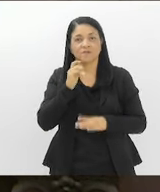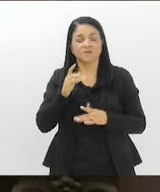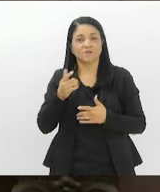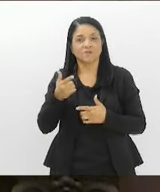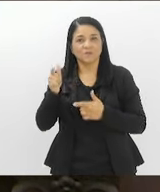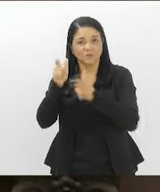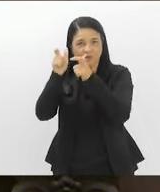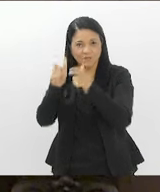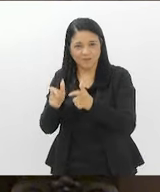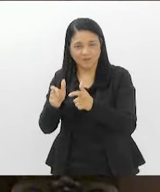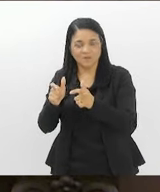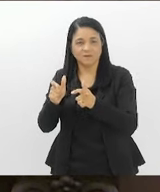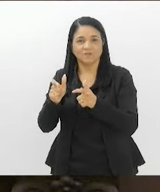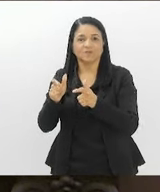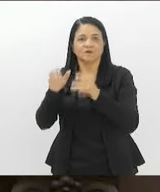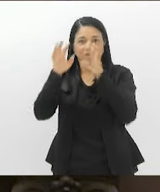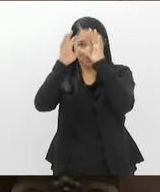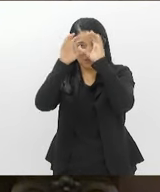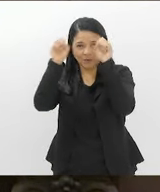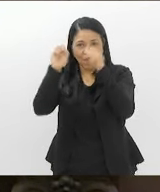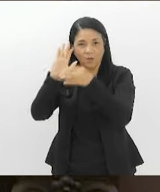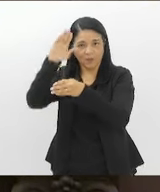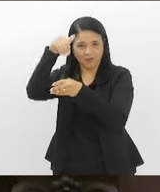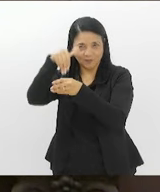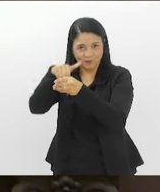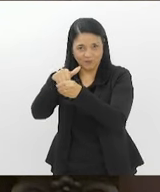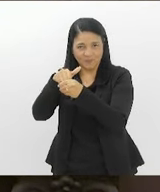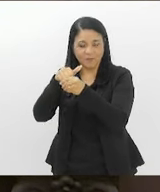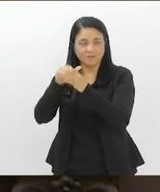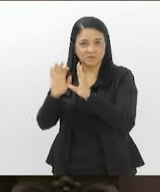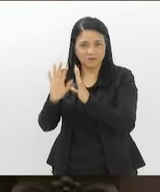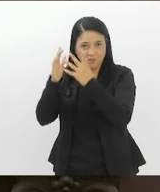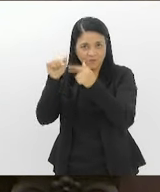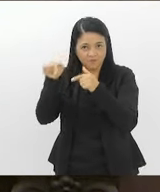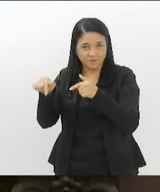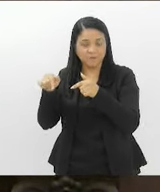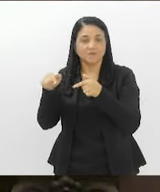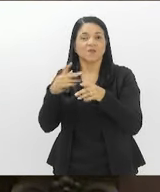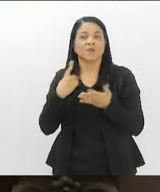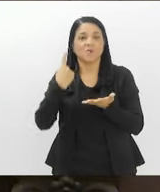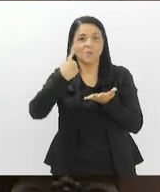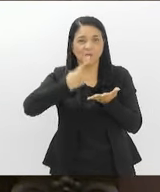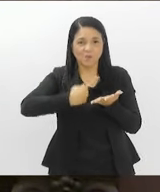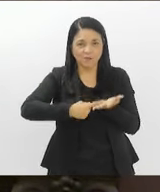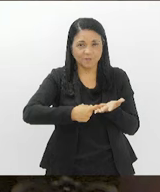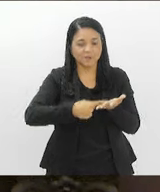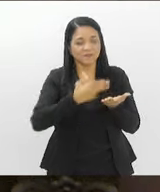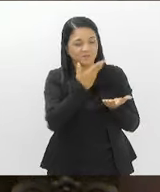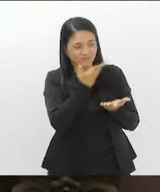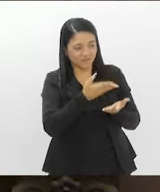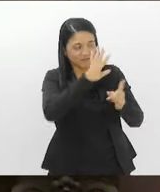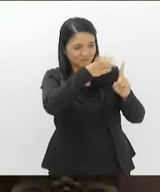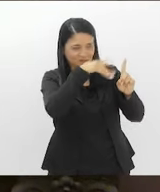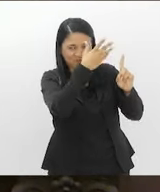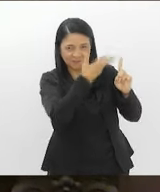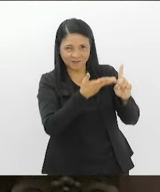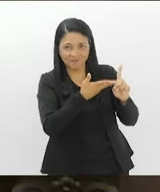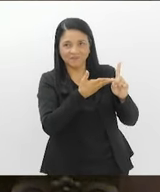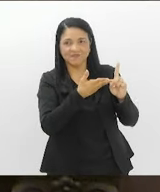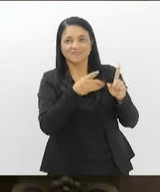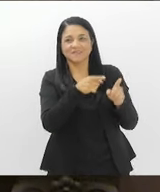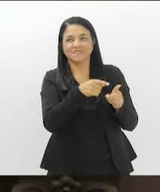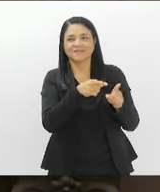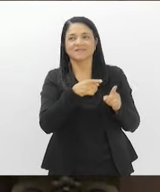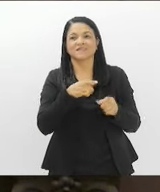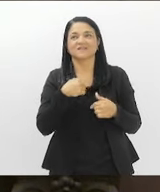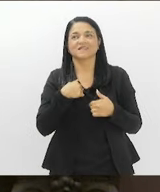Regional Eleitoral, e nos dividimos para cumprir a missão de condecorar o companheiro Cláudio Magna Vita. Ele foi cobrir a